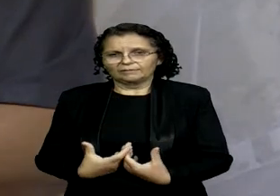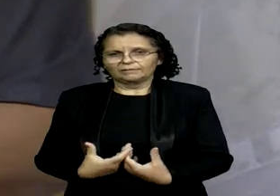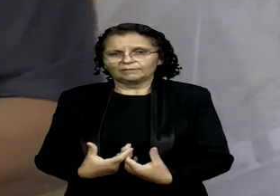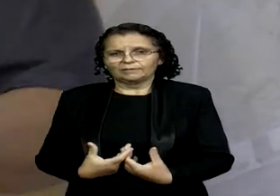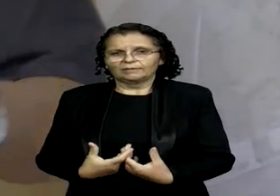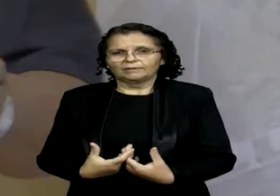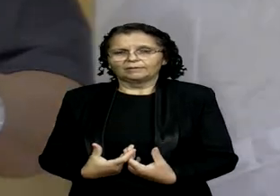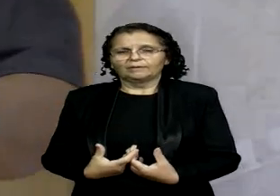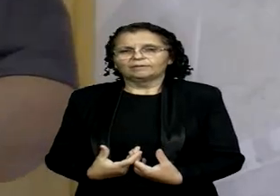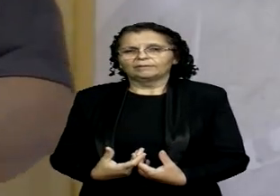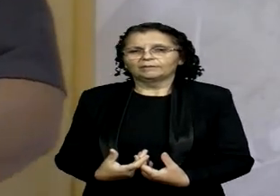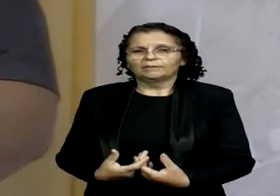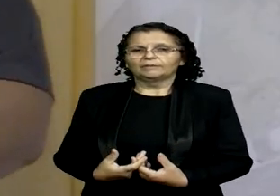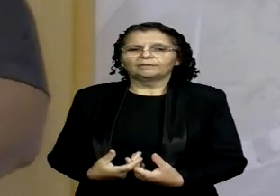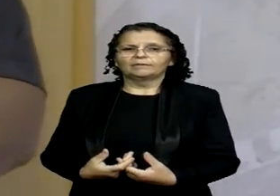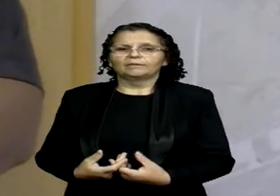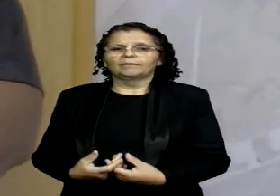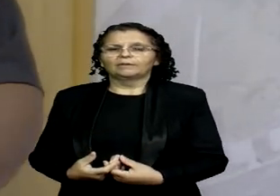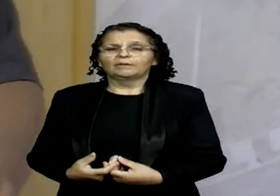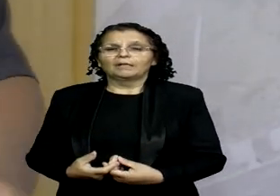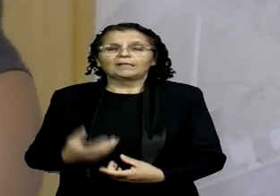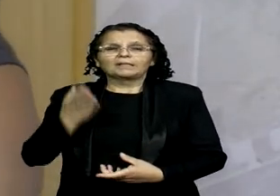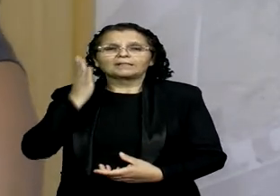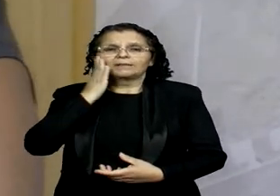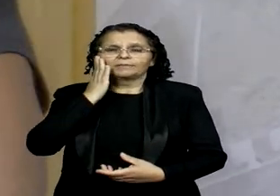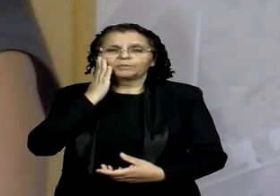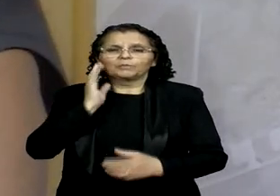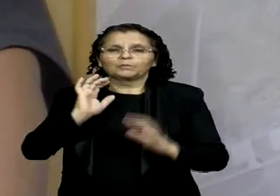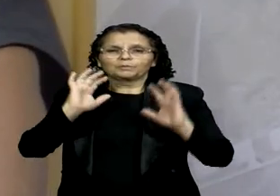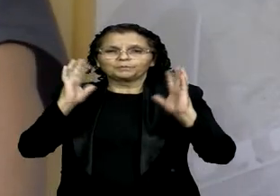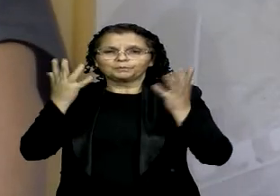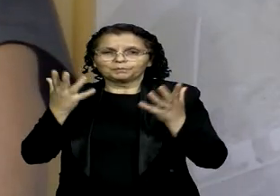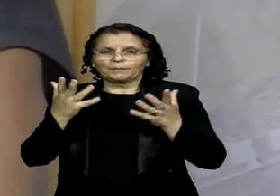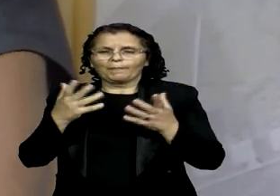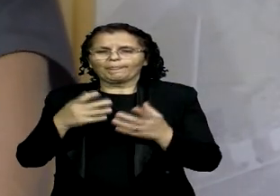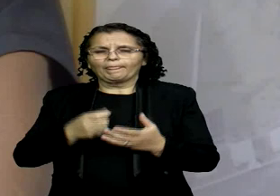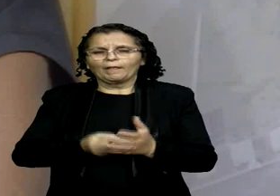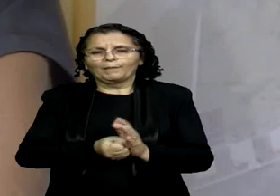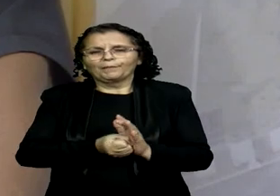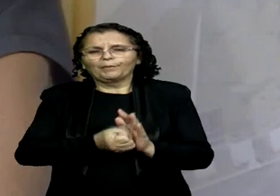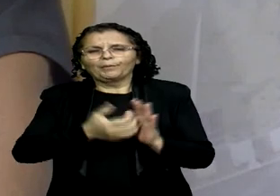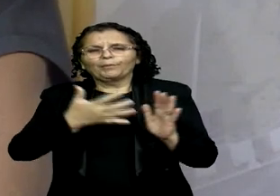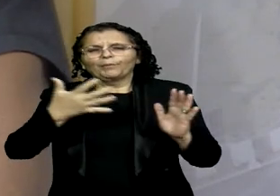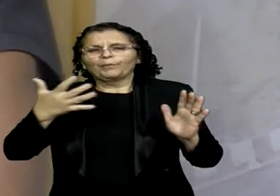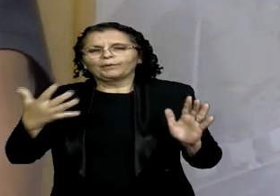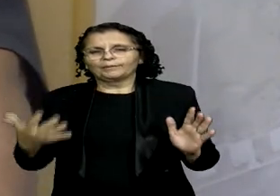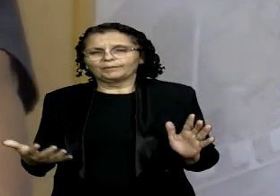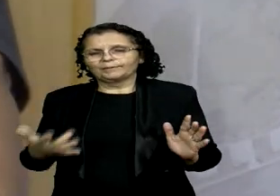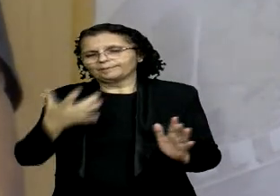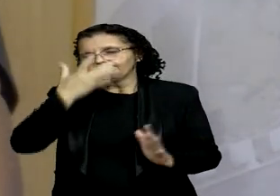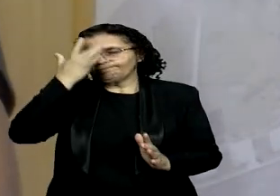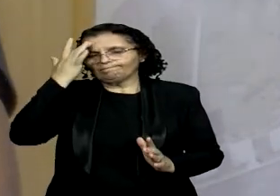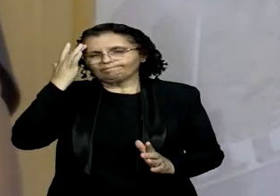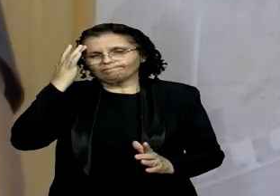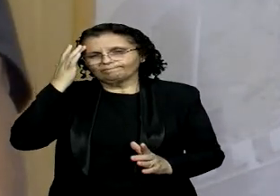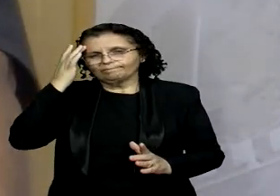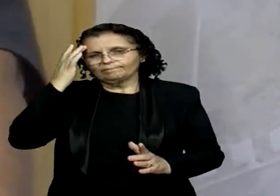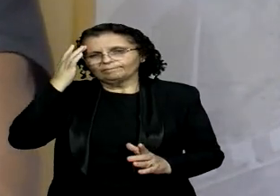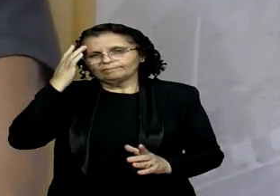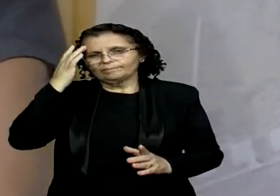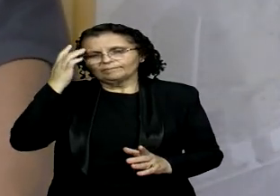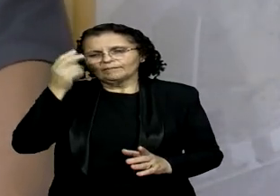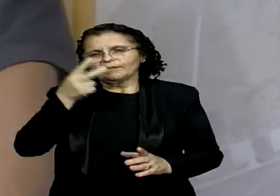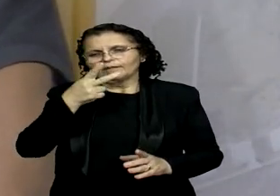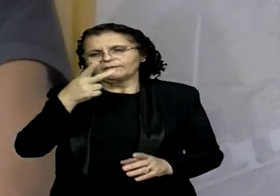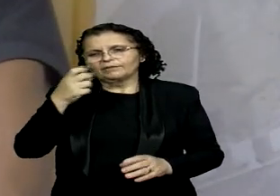verdade? Então, o que, que acontece? Quantas pessoas, eu vou citar o nome de uma pessoa que há mais de